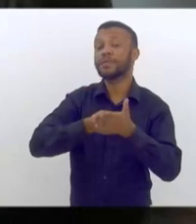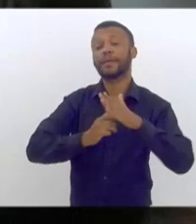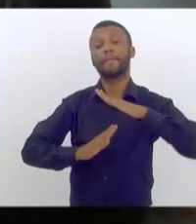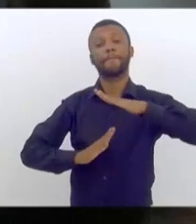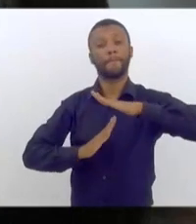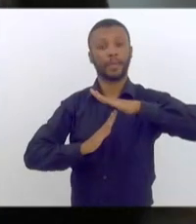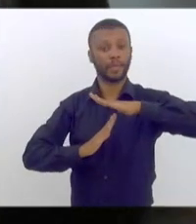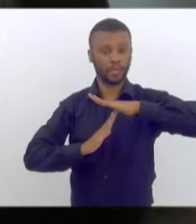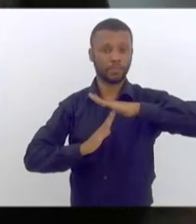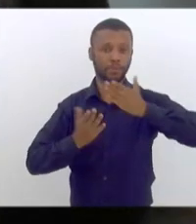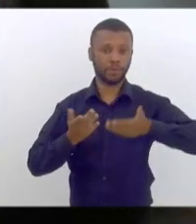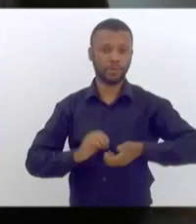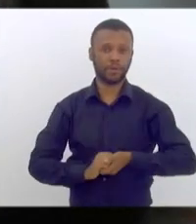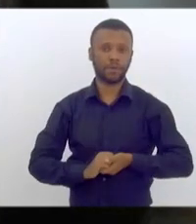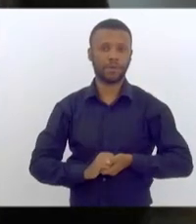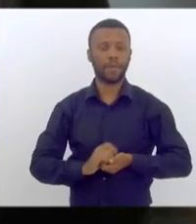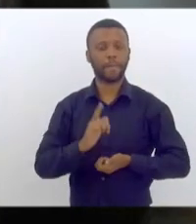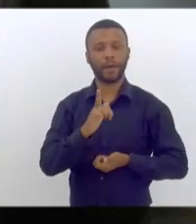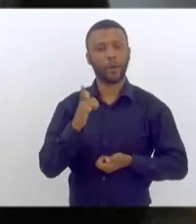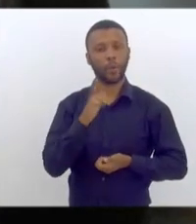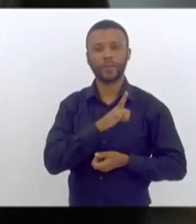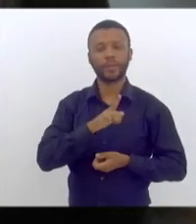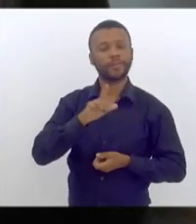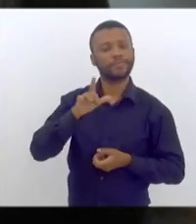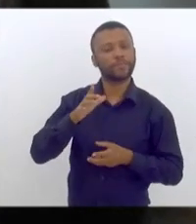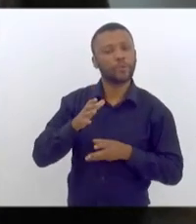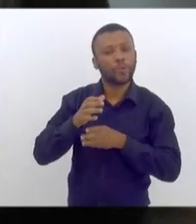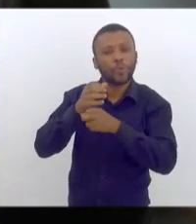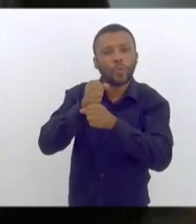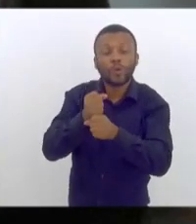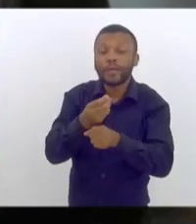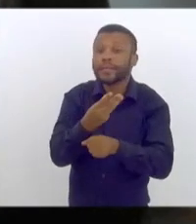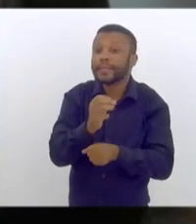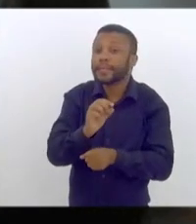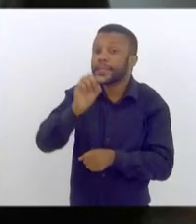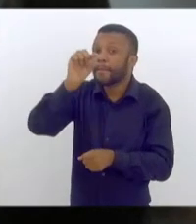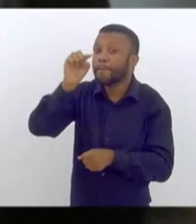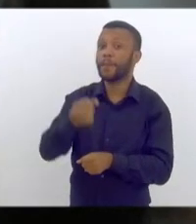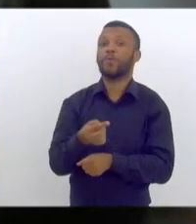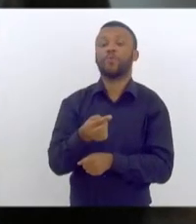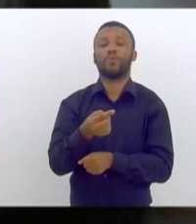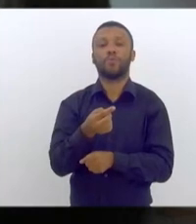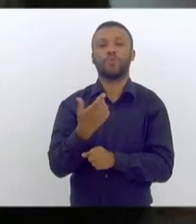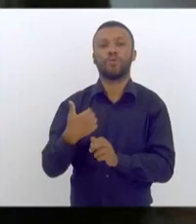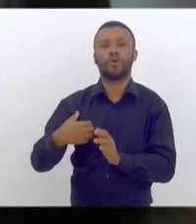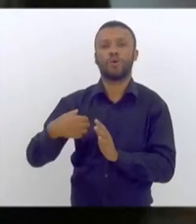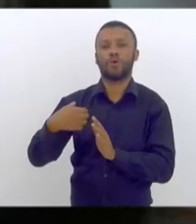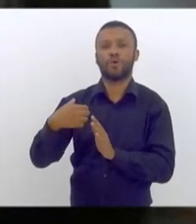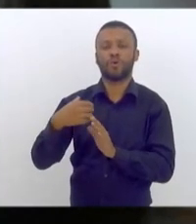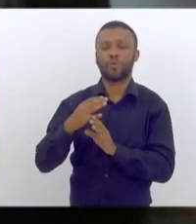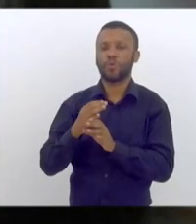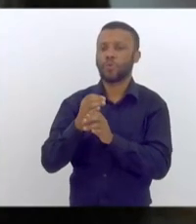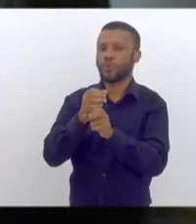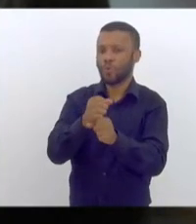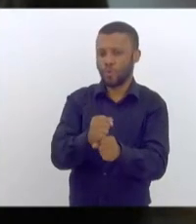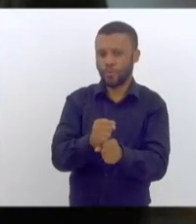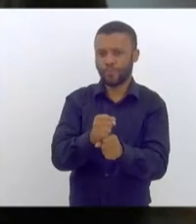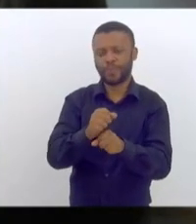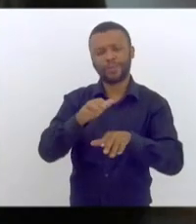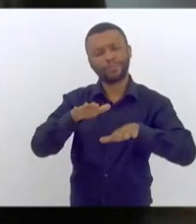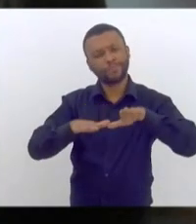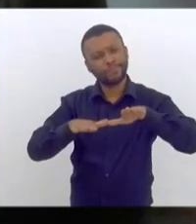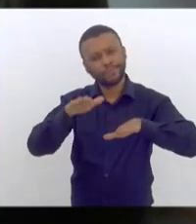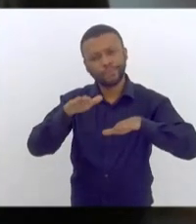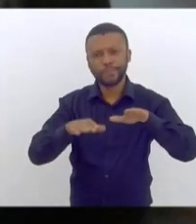para ser credenciar de 30 mil que dá em hoje em torno disso é